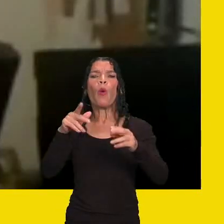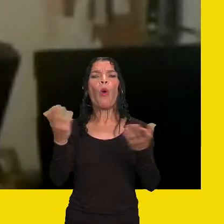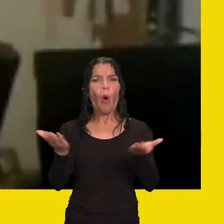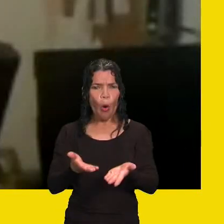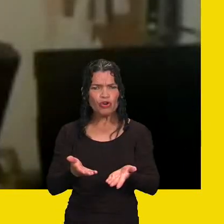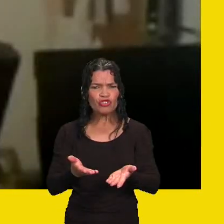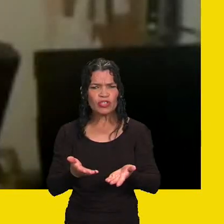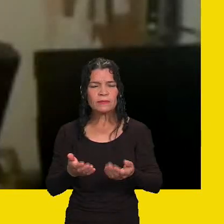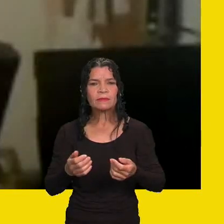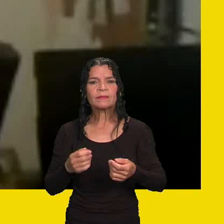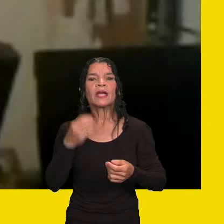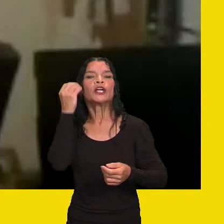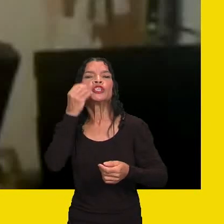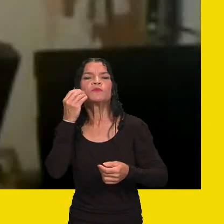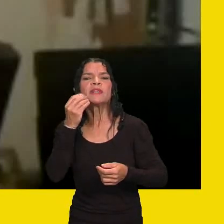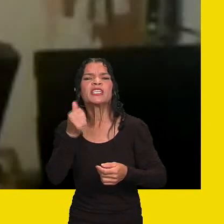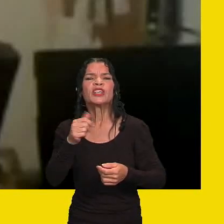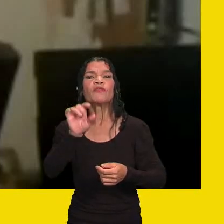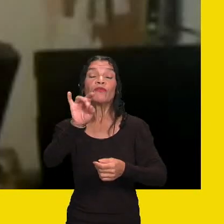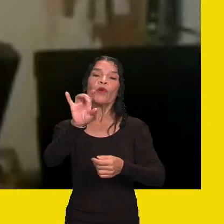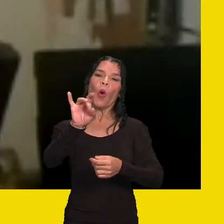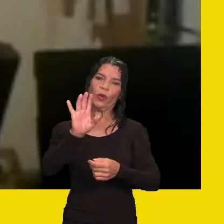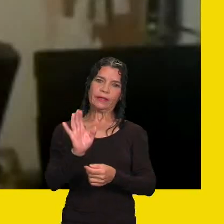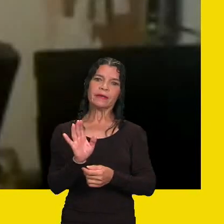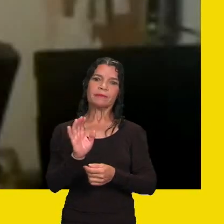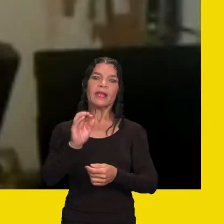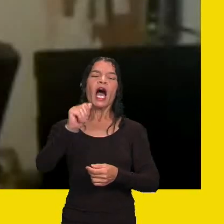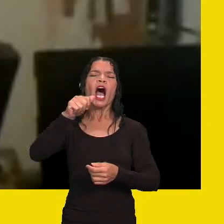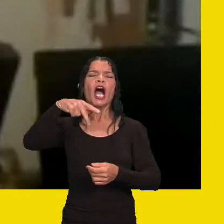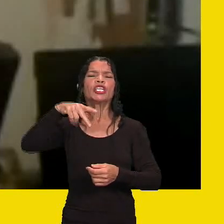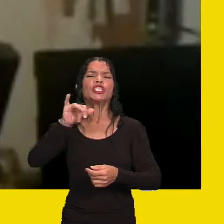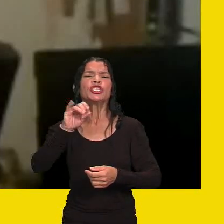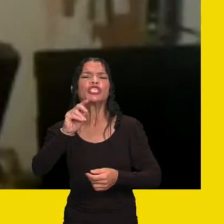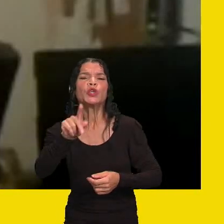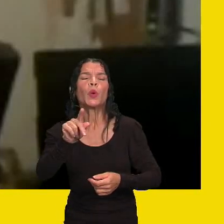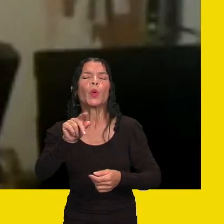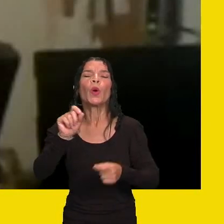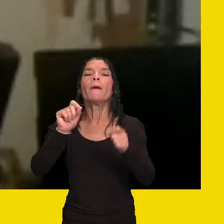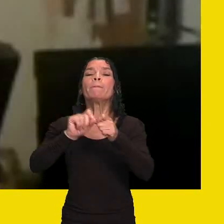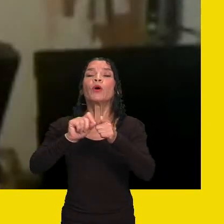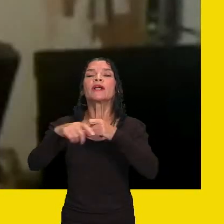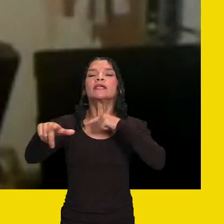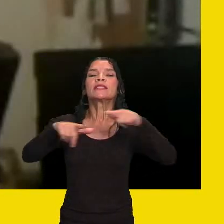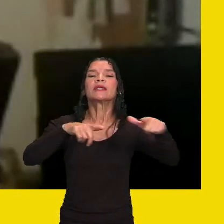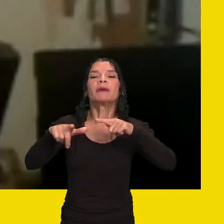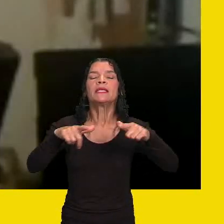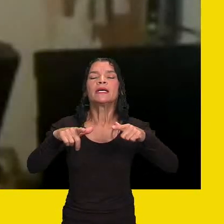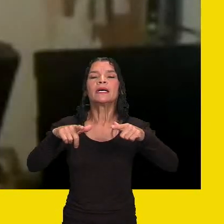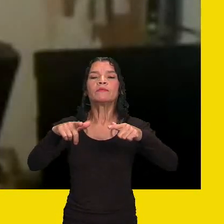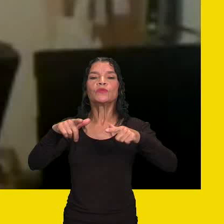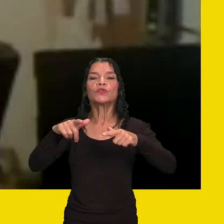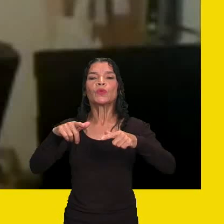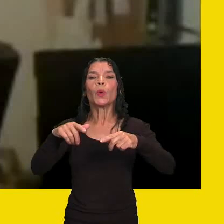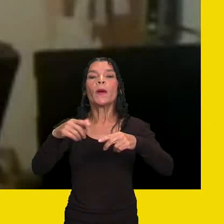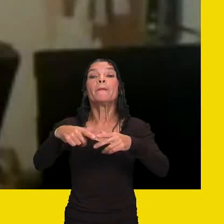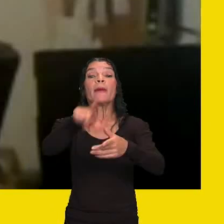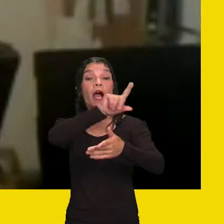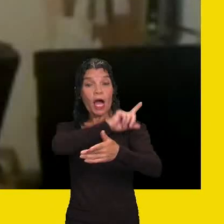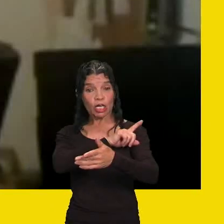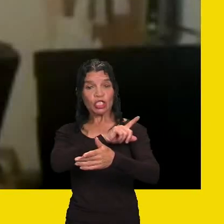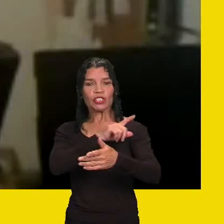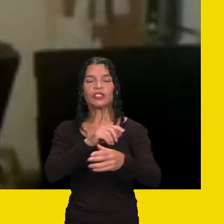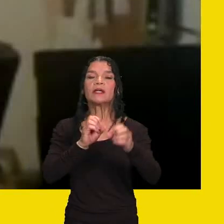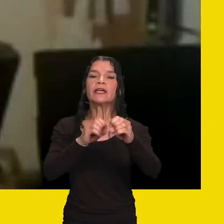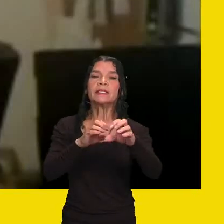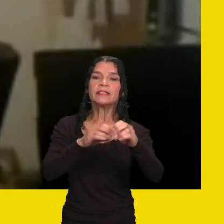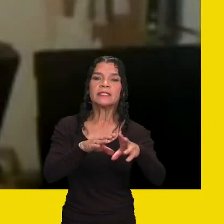experiência de Angicos foi única. Apesar de trabalharmos com os preceitos e os ensinamentos que